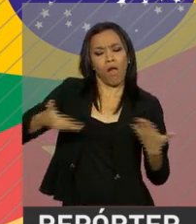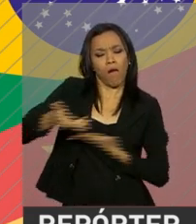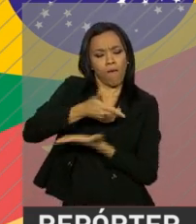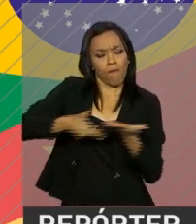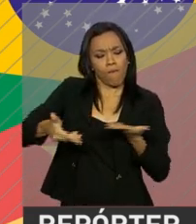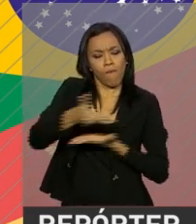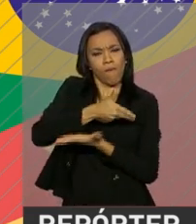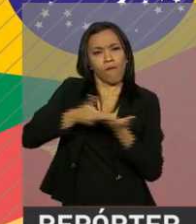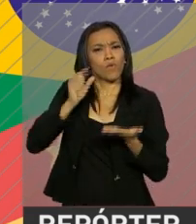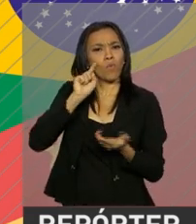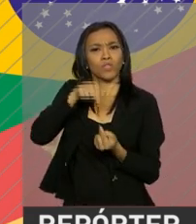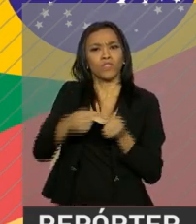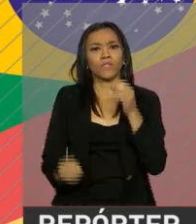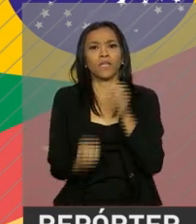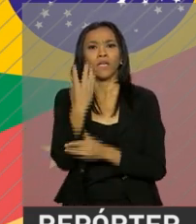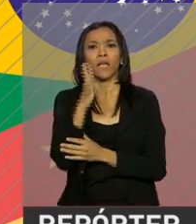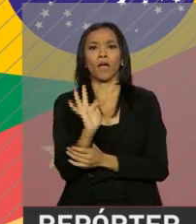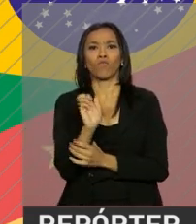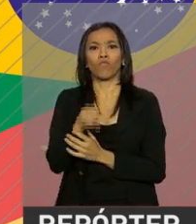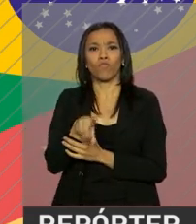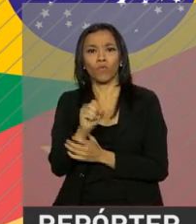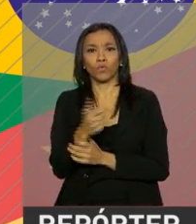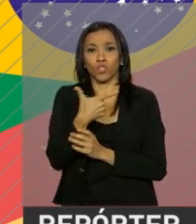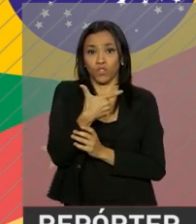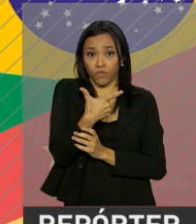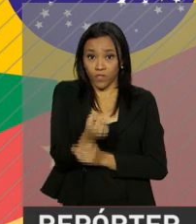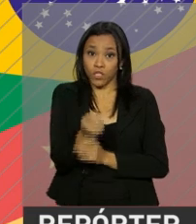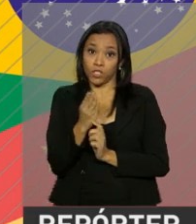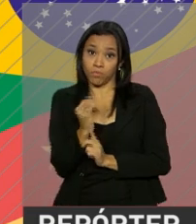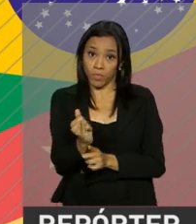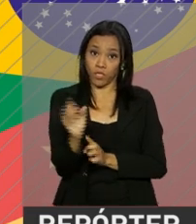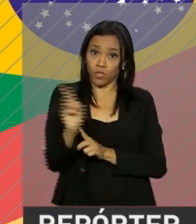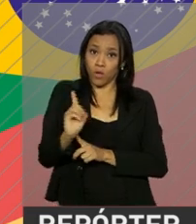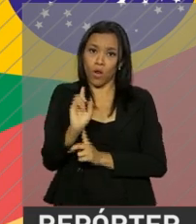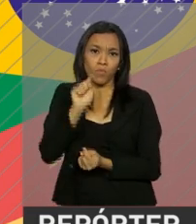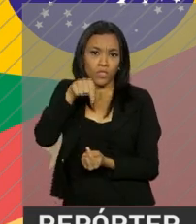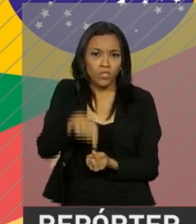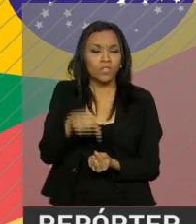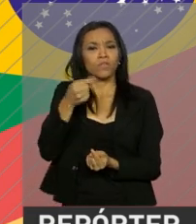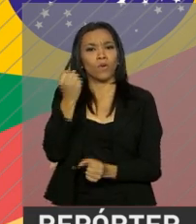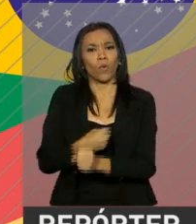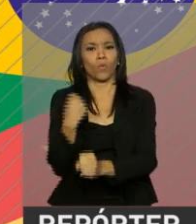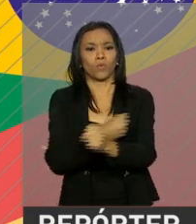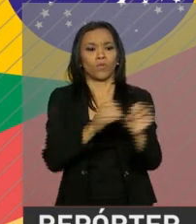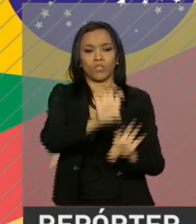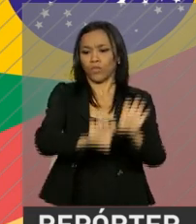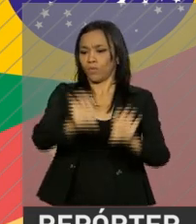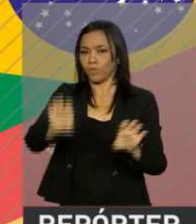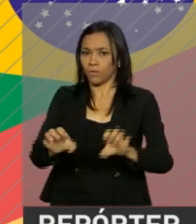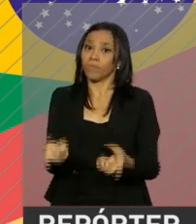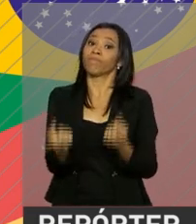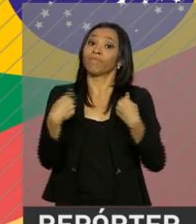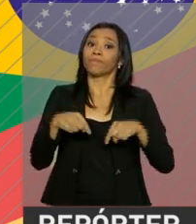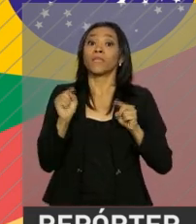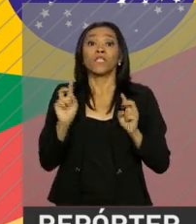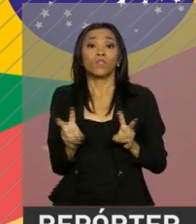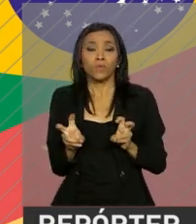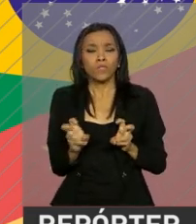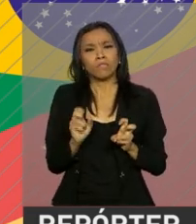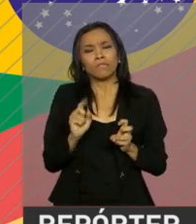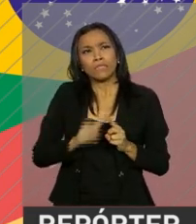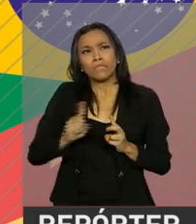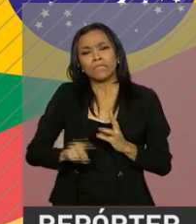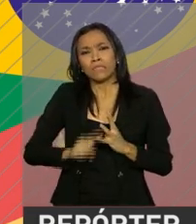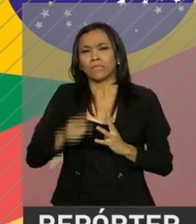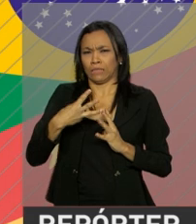criação de um fundo bilateral de 20 bilhões de dólares para investimentos em infraestrutura. Também discutiram mais de 30